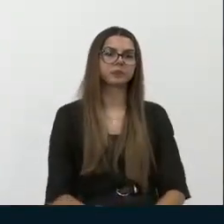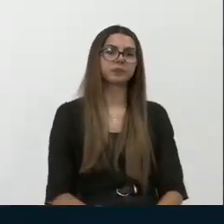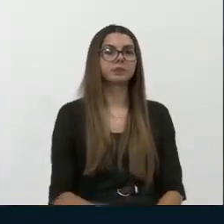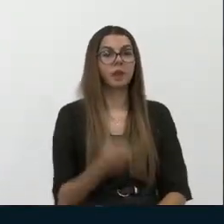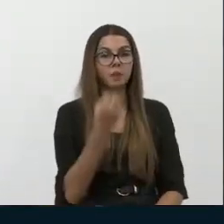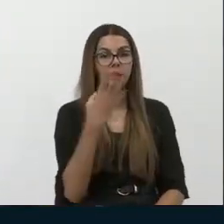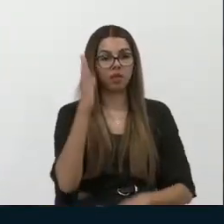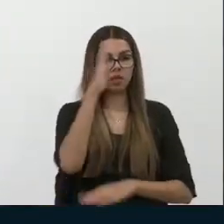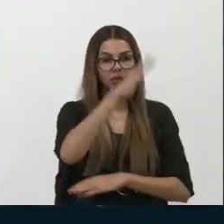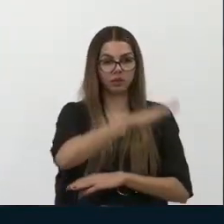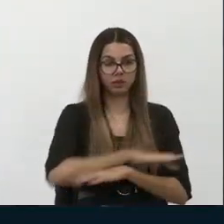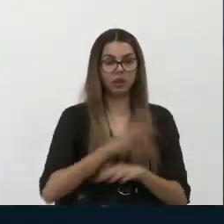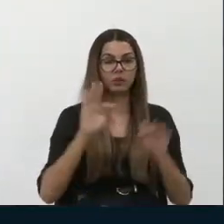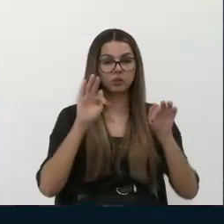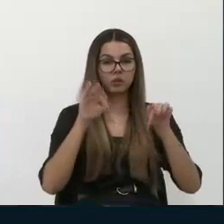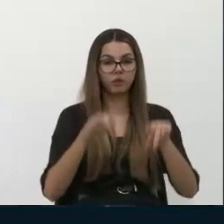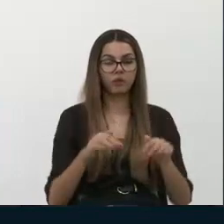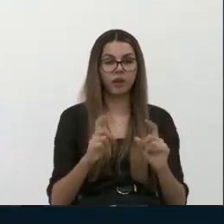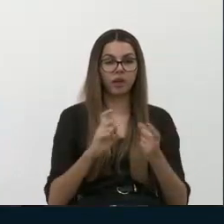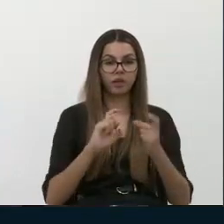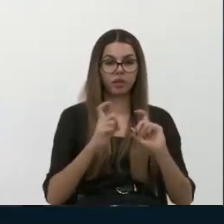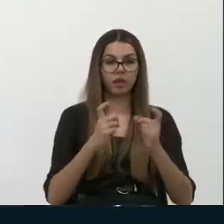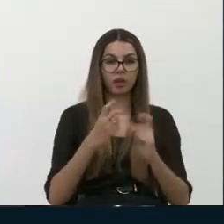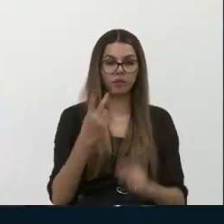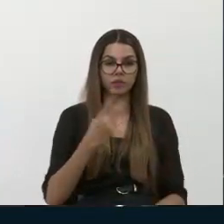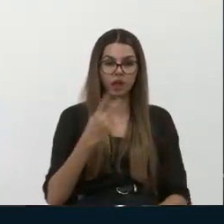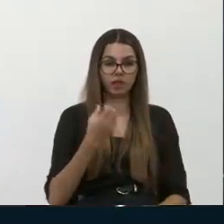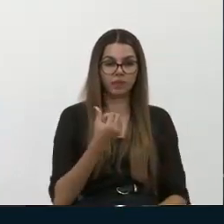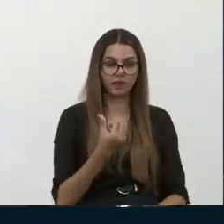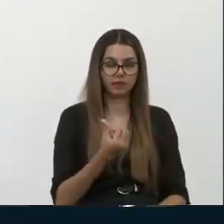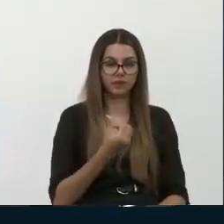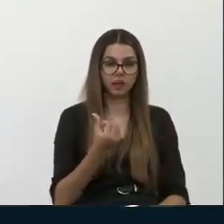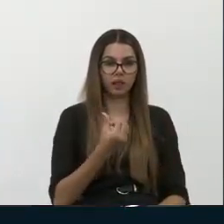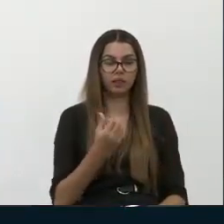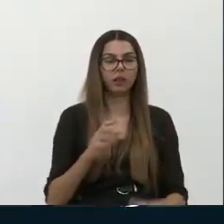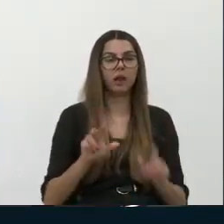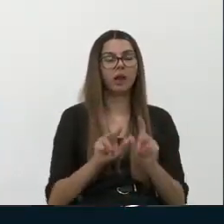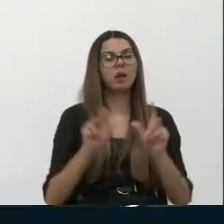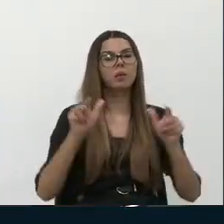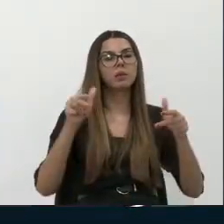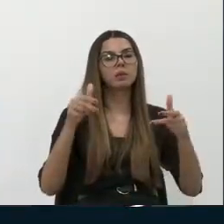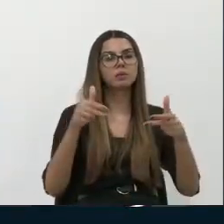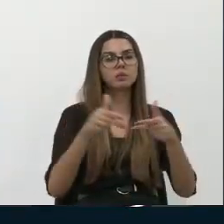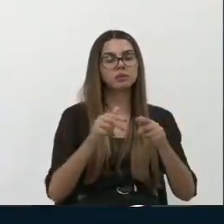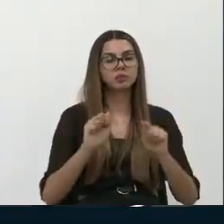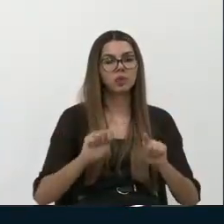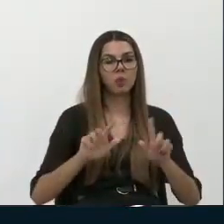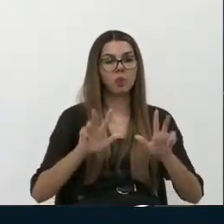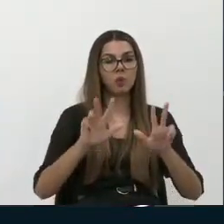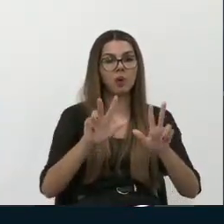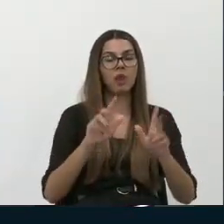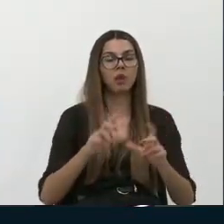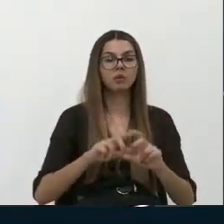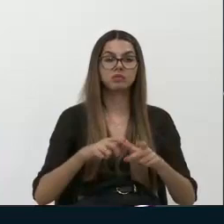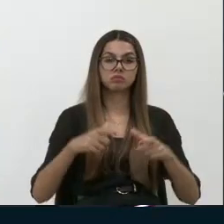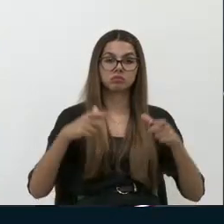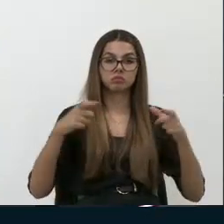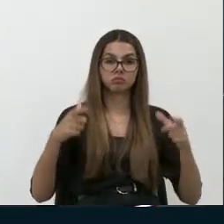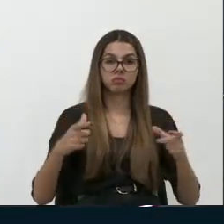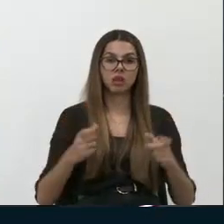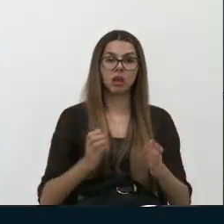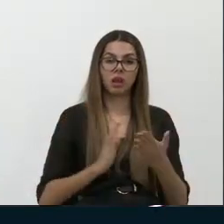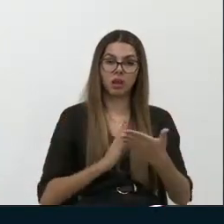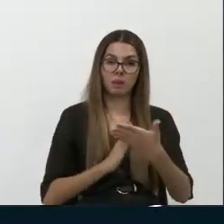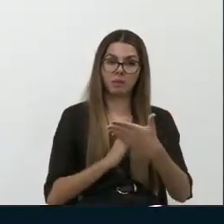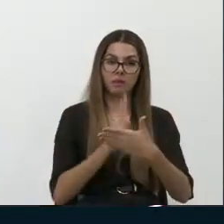Boa tarde. Foi encerrada agora a 26ª sessão ordinária aqui da Câmara de Guarulhos e hoje, durante o grande expediente, foram aprovados